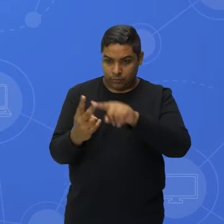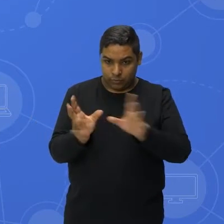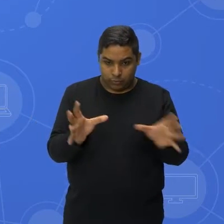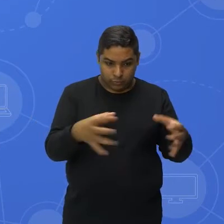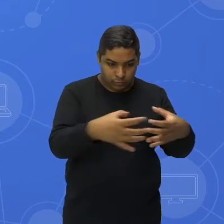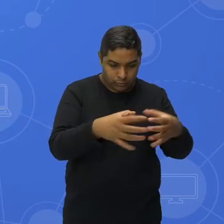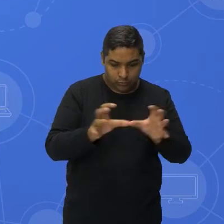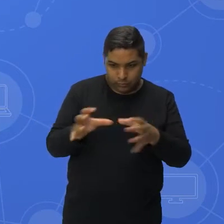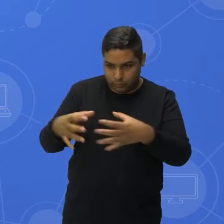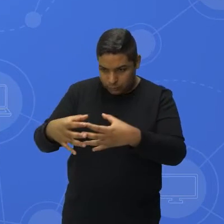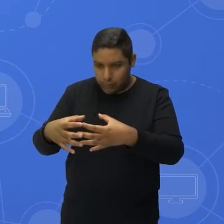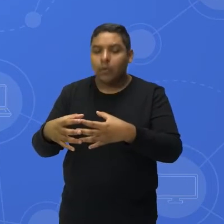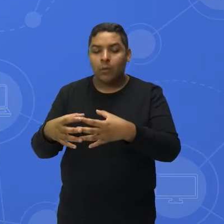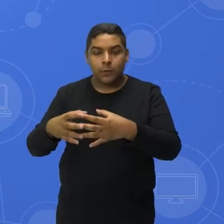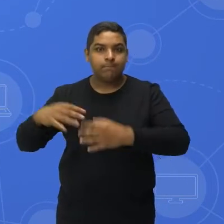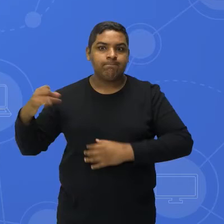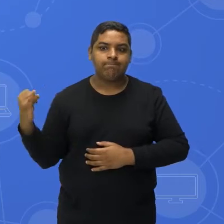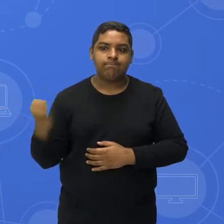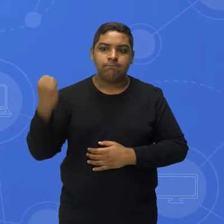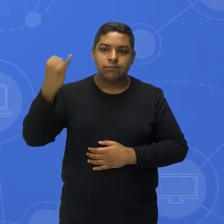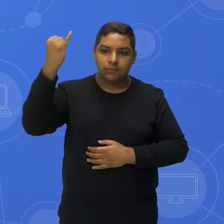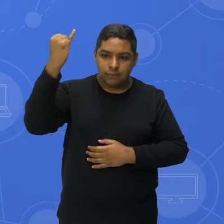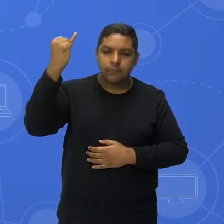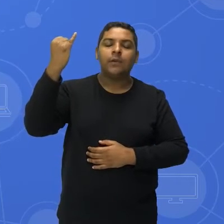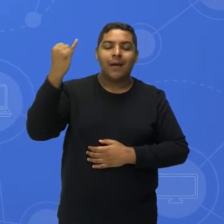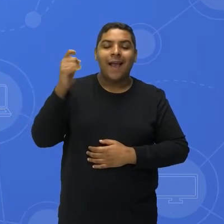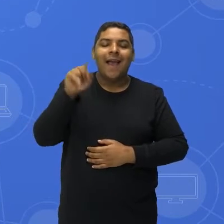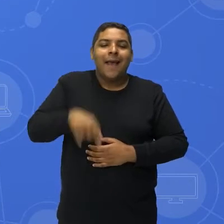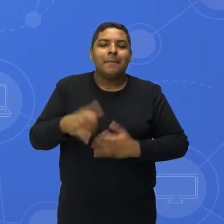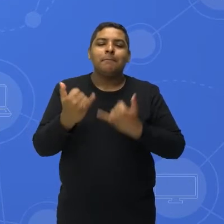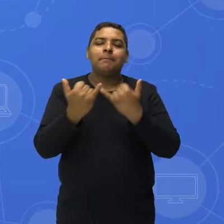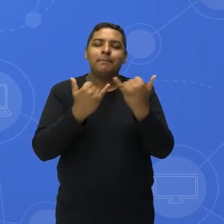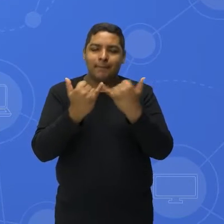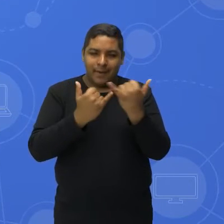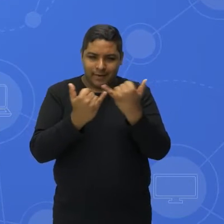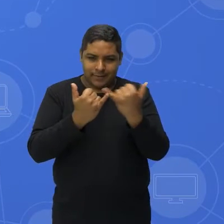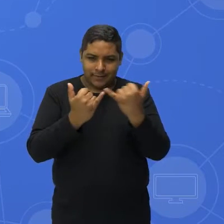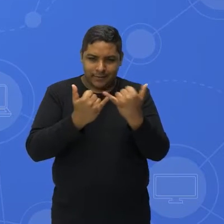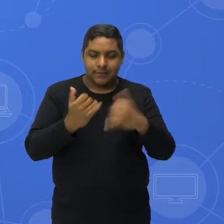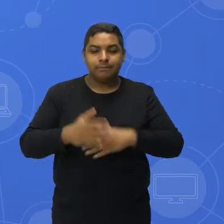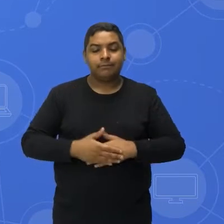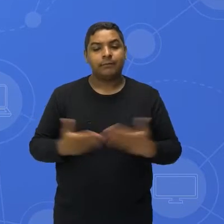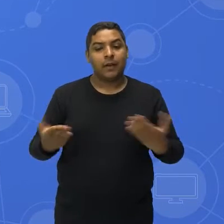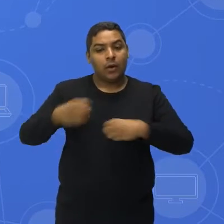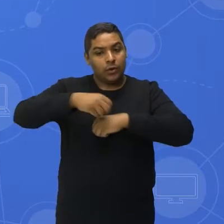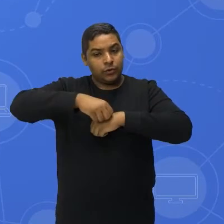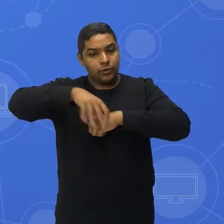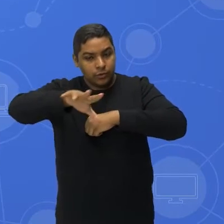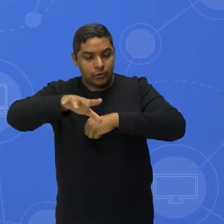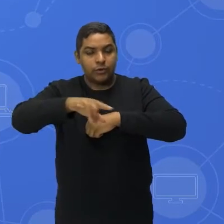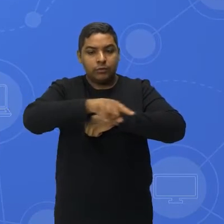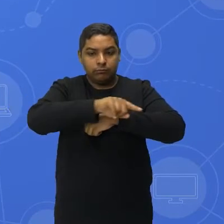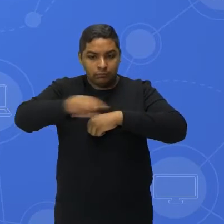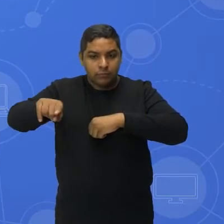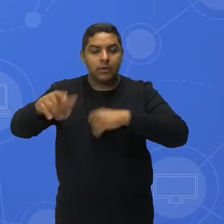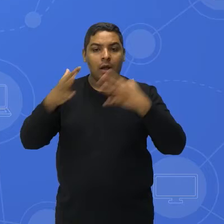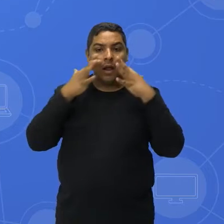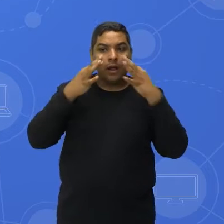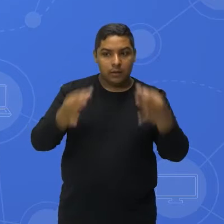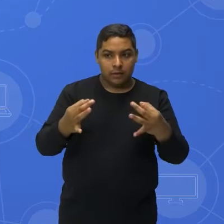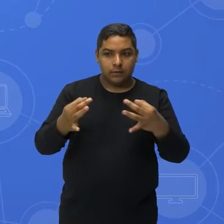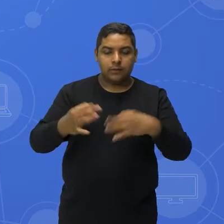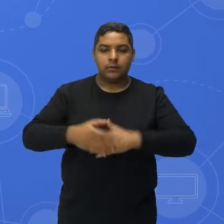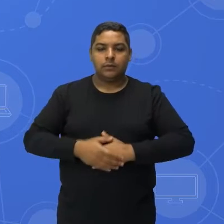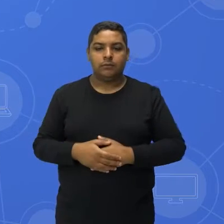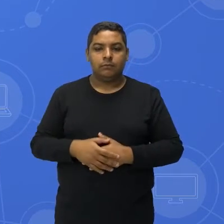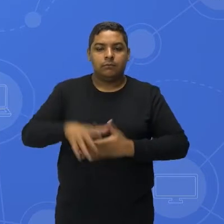funções oxigenadas muito importantes e muito parecidas, tá? Então, fica a dica aí para vocês, fiquem atentos. Façam